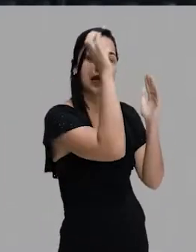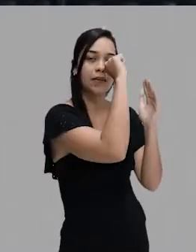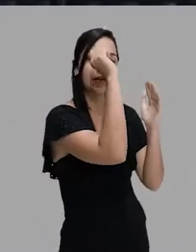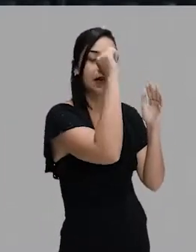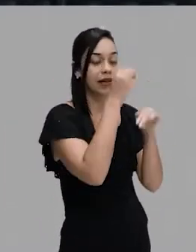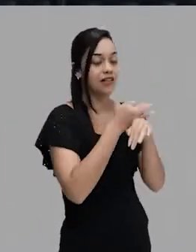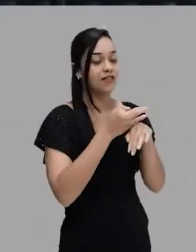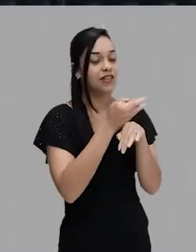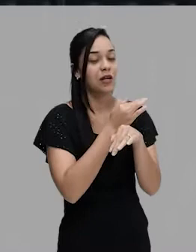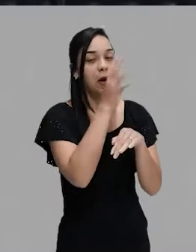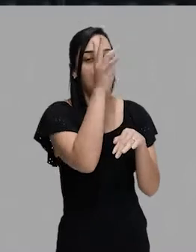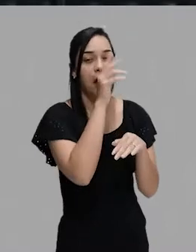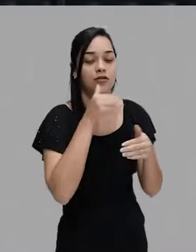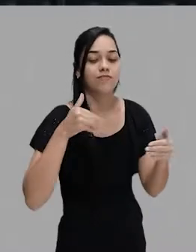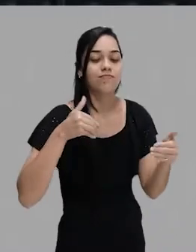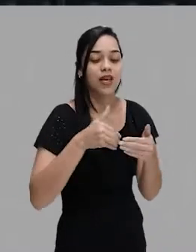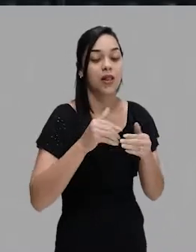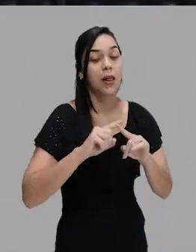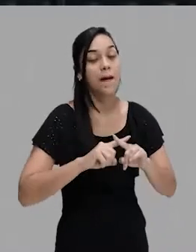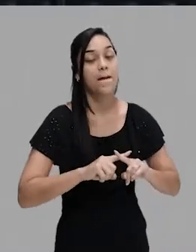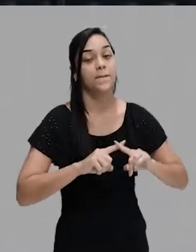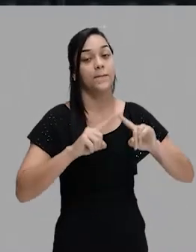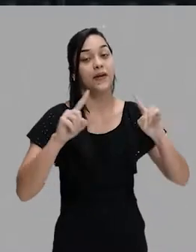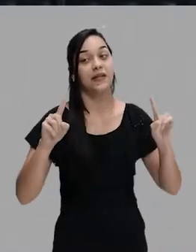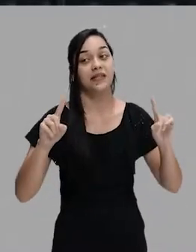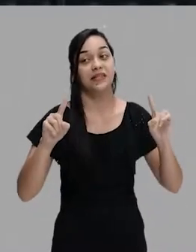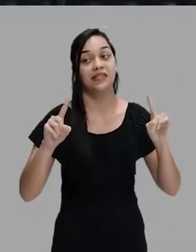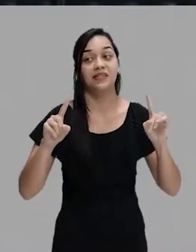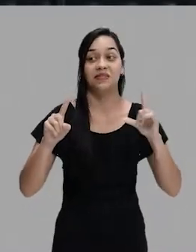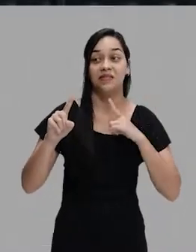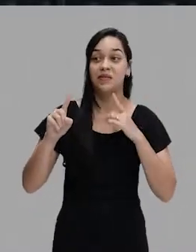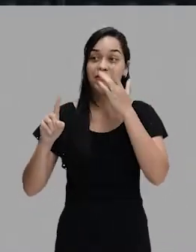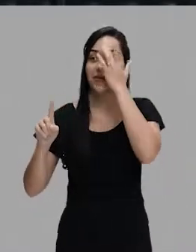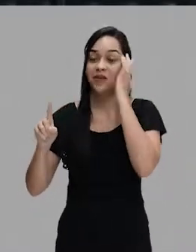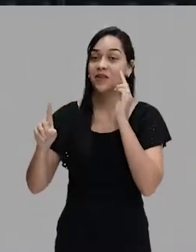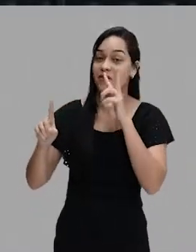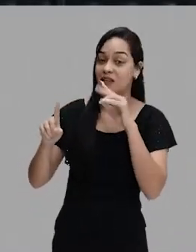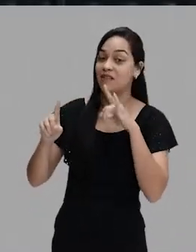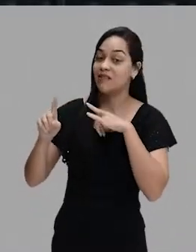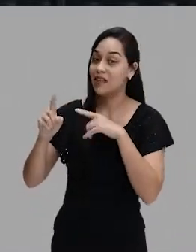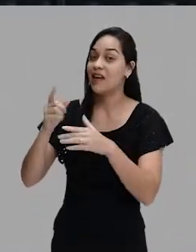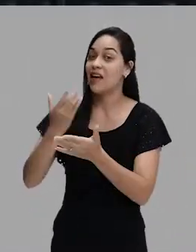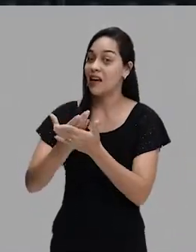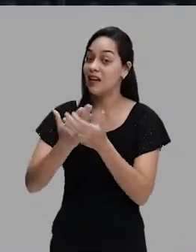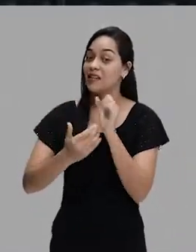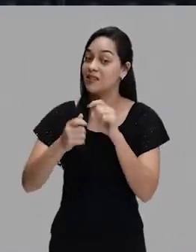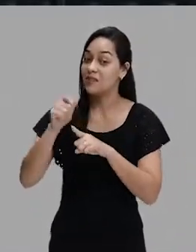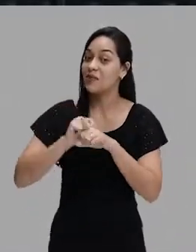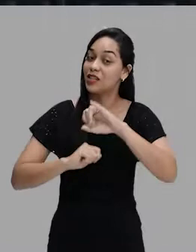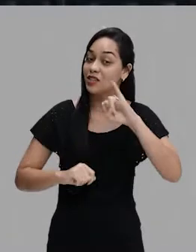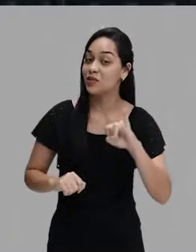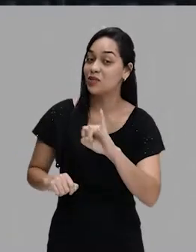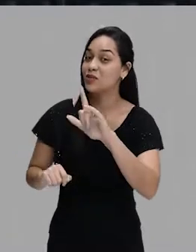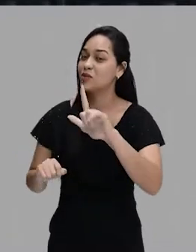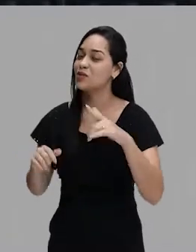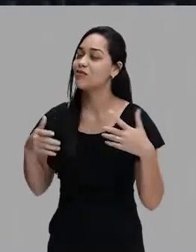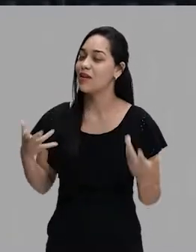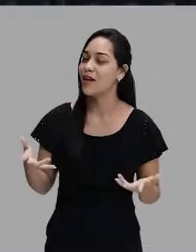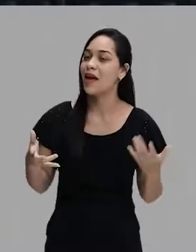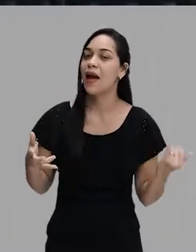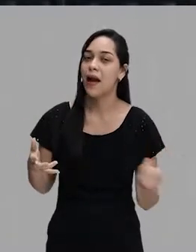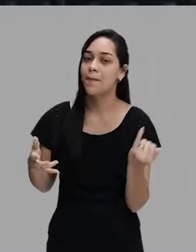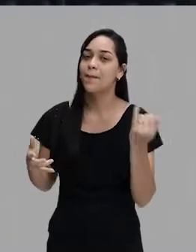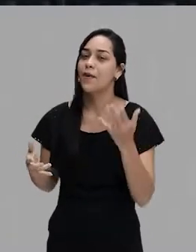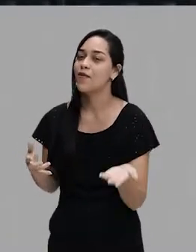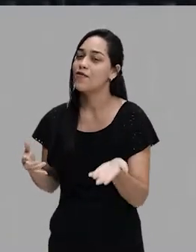férias estão chegando, mas eu acho que tem gente que vai ficar assistindo a aula ainda no mês de julho, né? É importante,